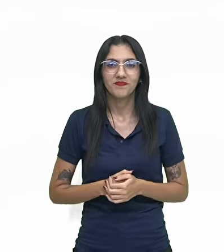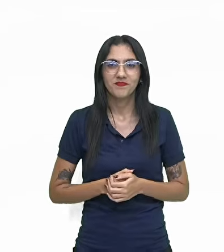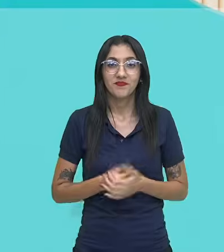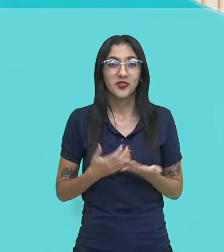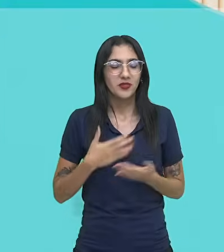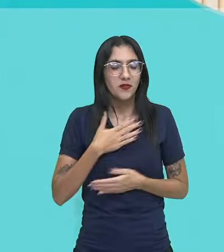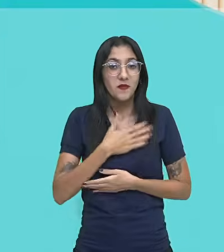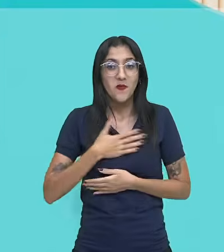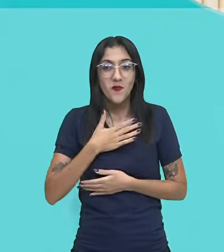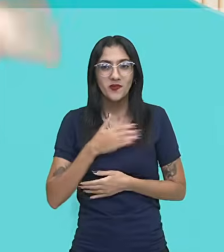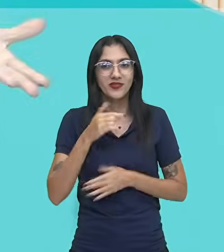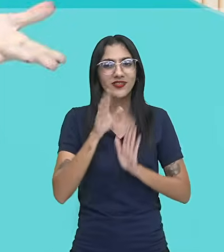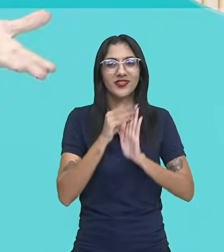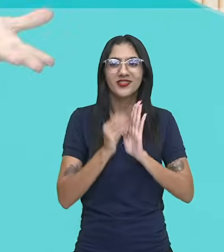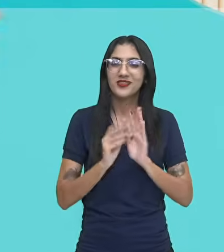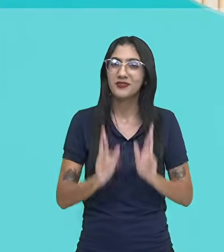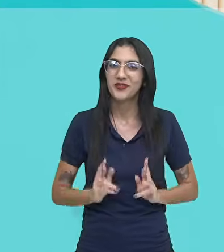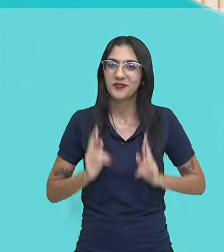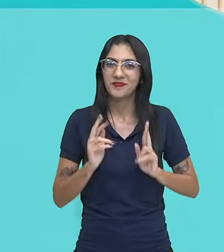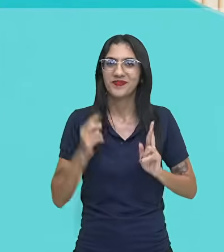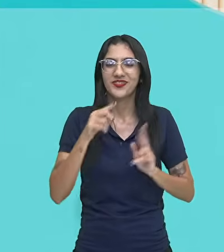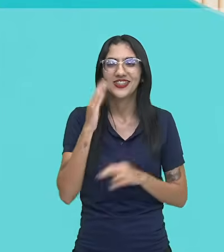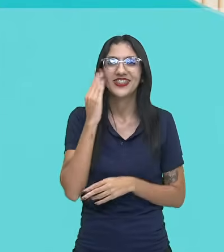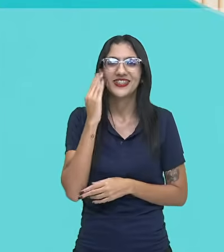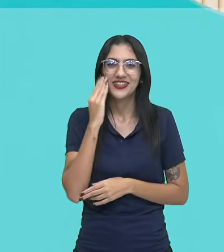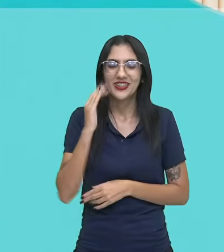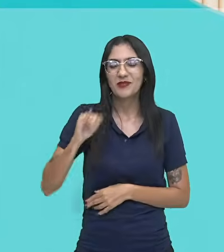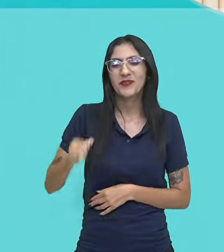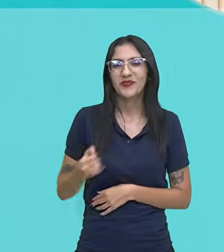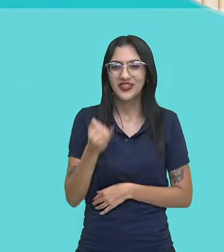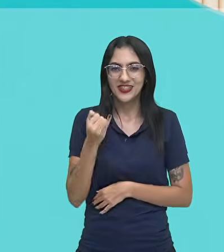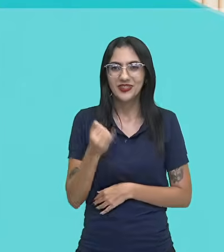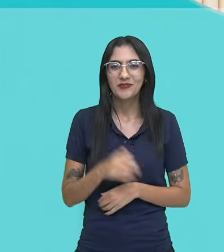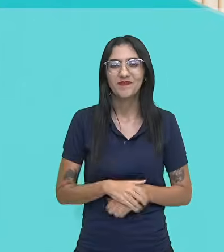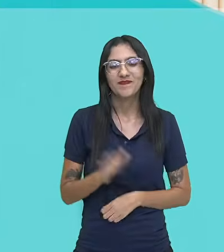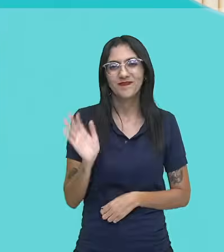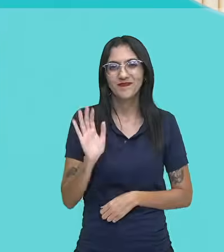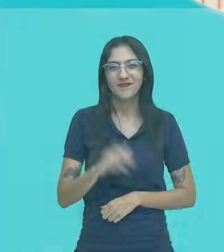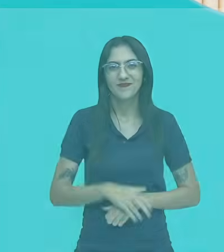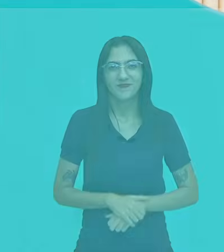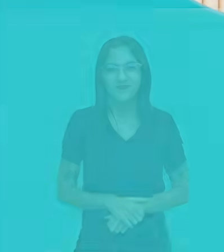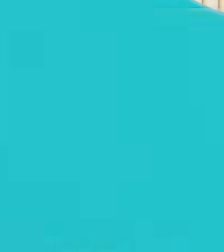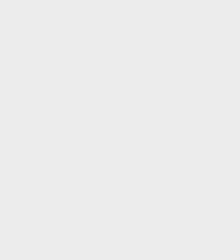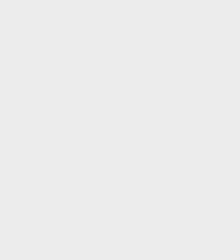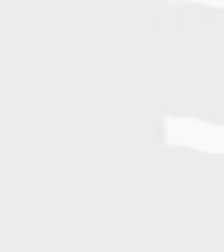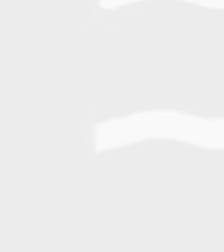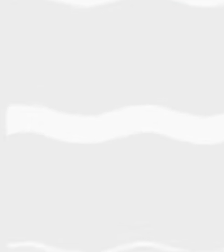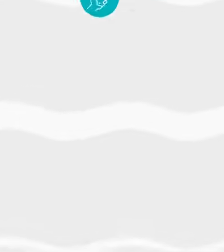deste conteúdo e eu espero que vocês tenham entendido e aproveitado, tá bom? Fico por aqui.